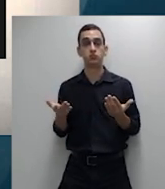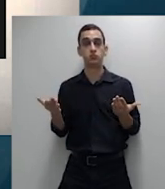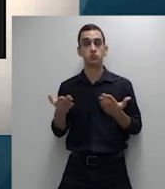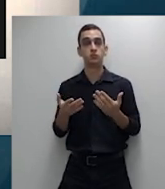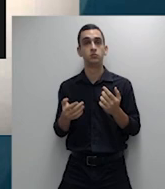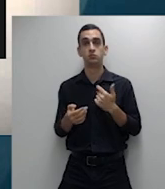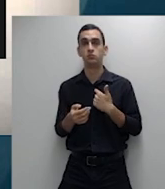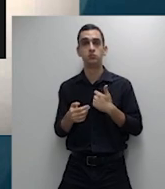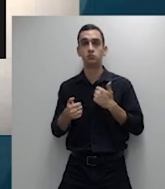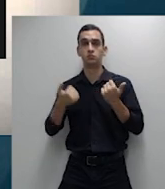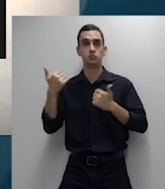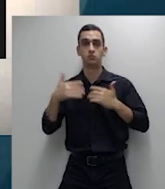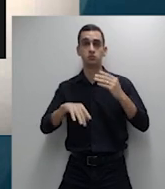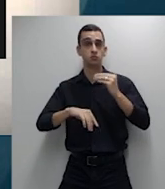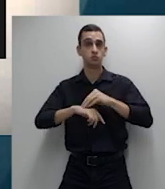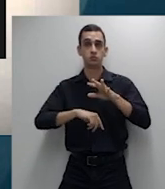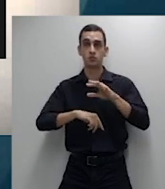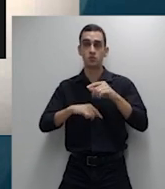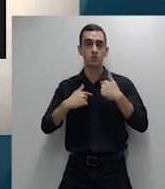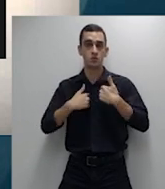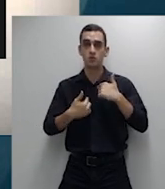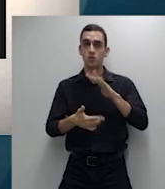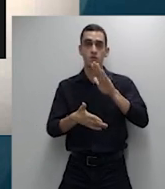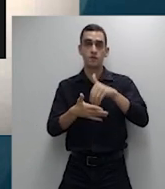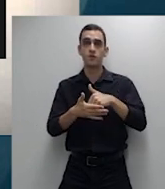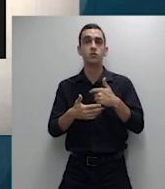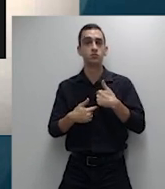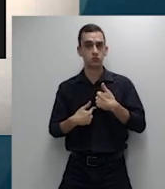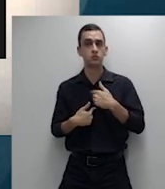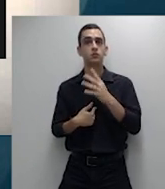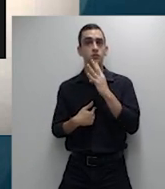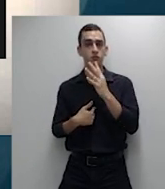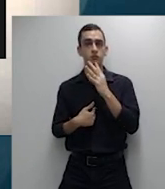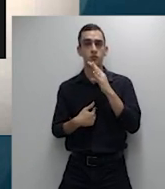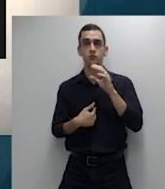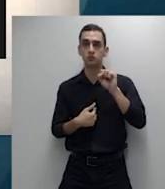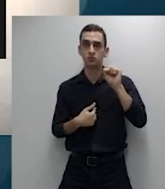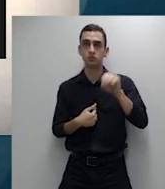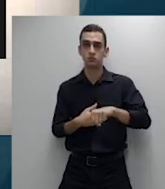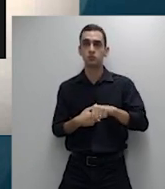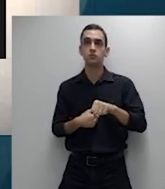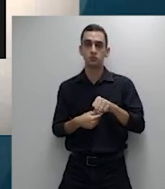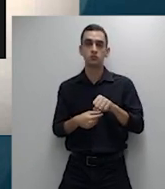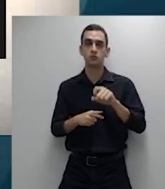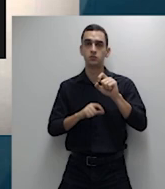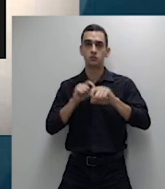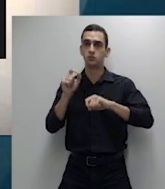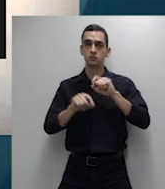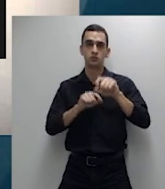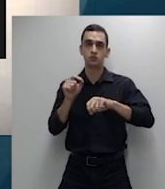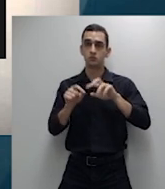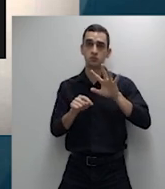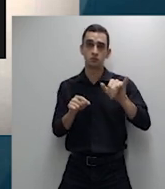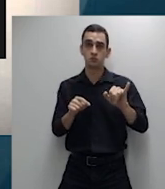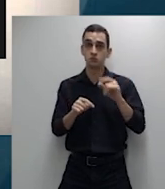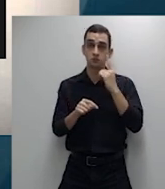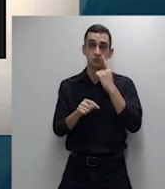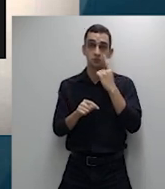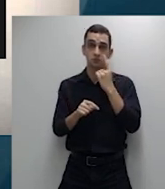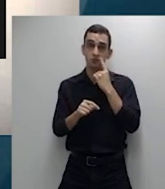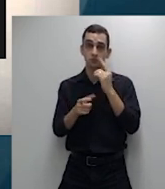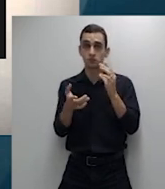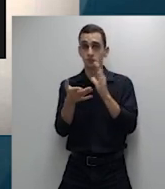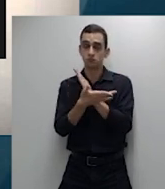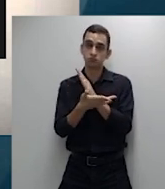oriento boto no sentido de reconhecer sim a falta de sintonia entre o conteúdo